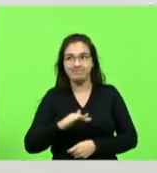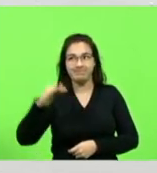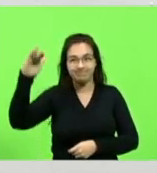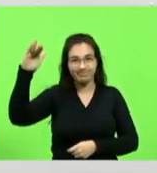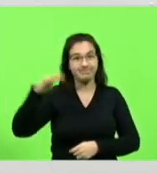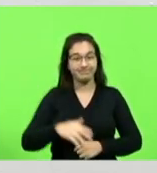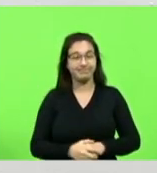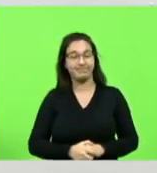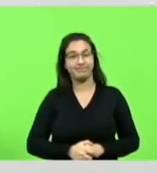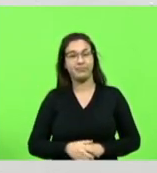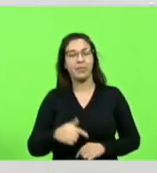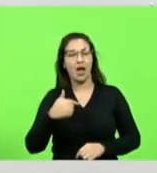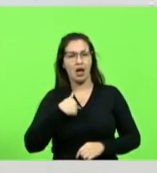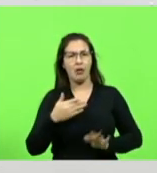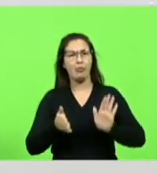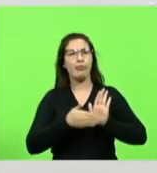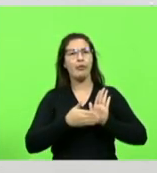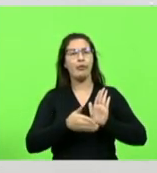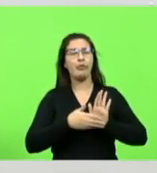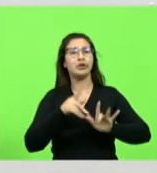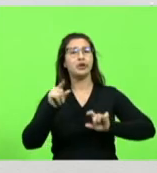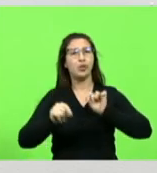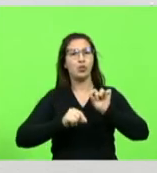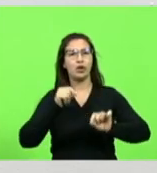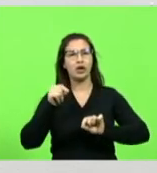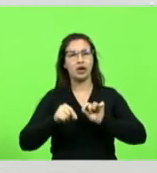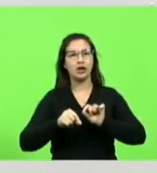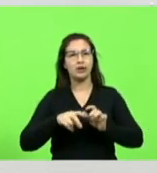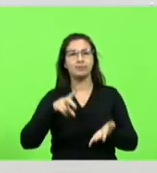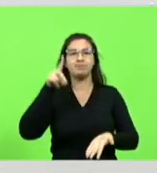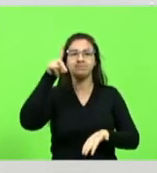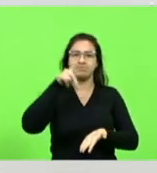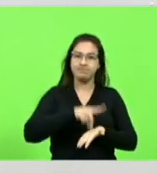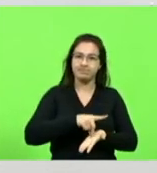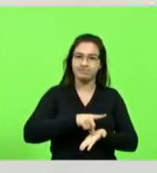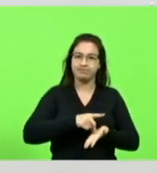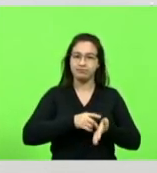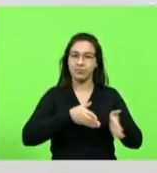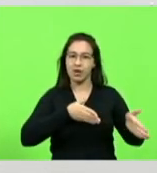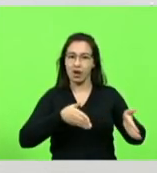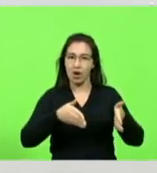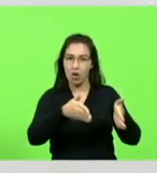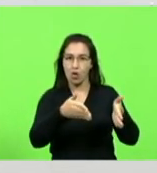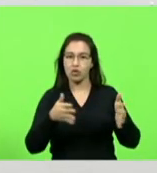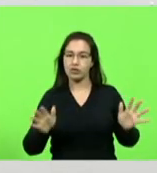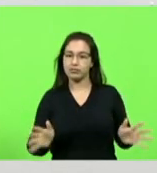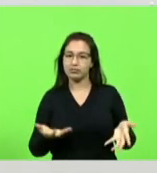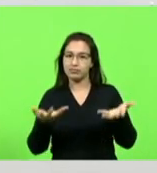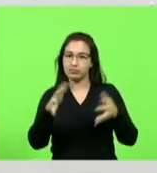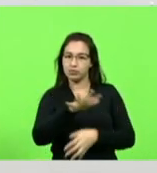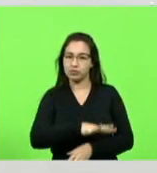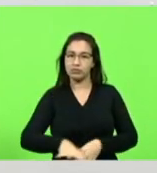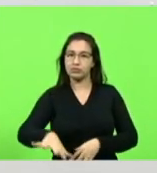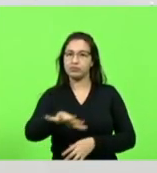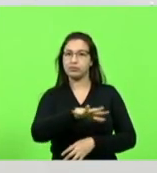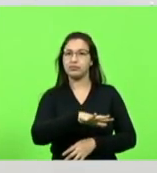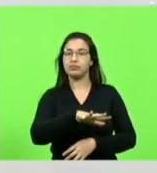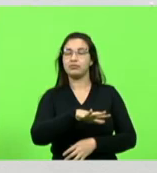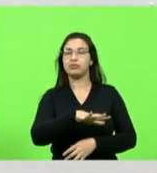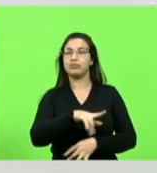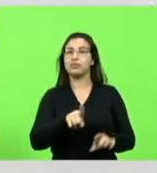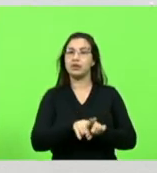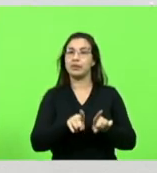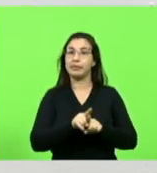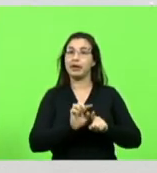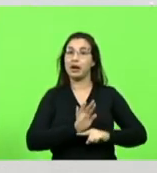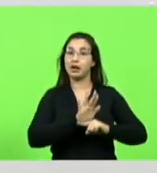Minha proposta é oficializar a rota, fomentar o setor na região e contribuir para